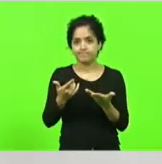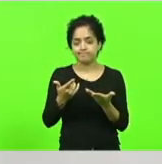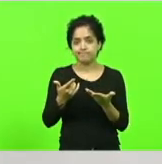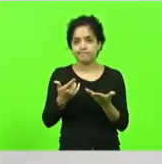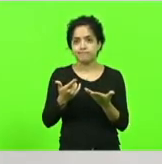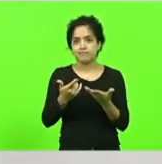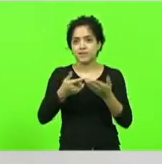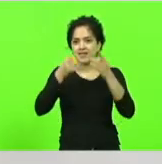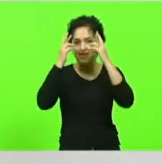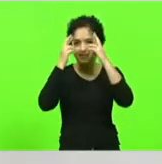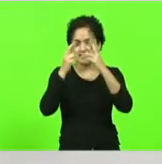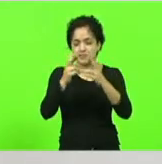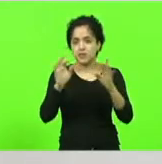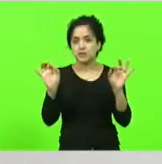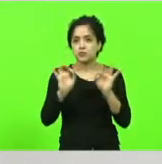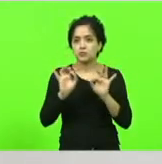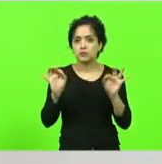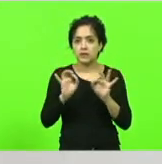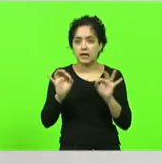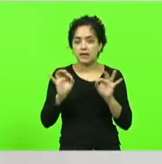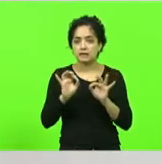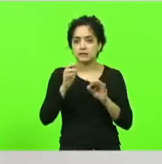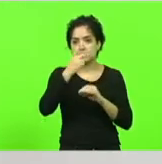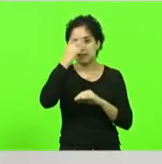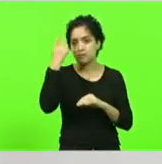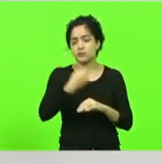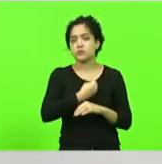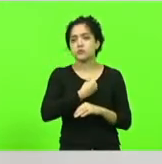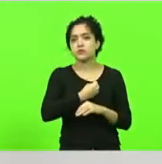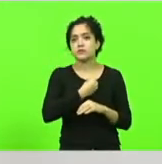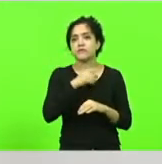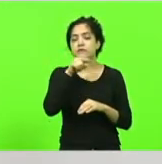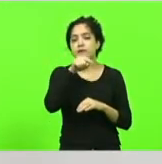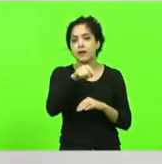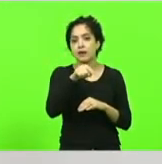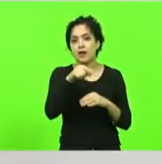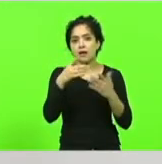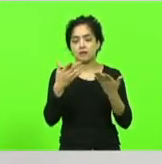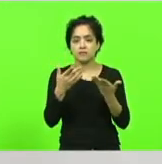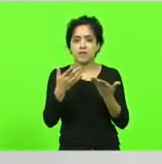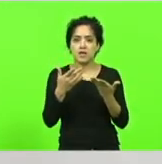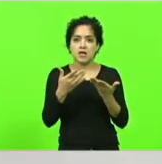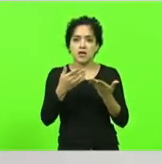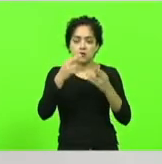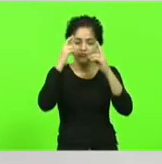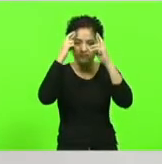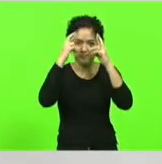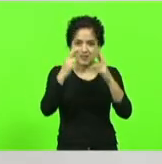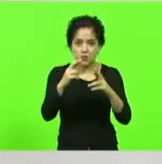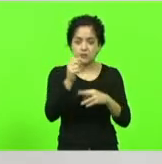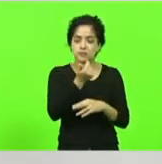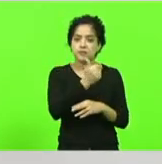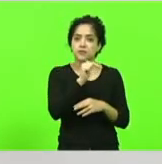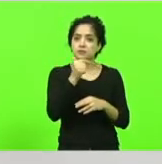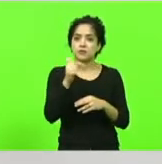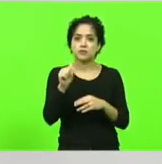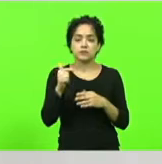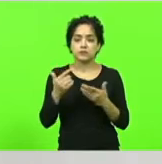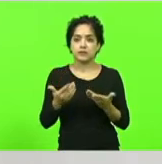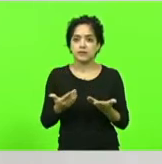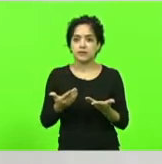desrespeito com as pessoas que moram em Piraberaba, um desrespeito com o catarinense que mora no norte do estado,